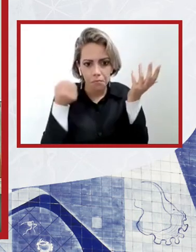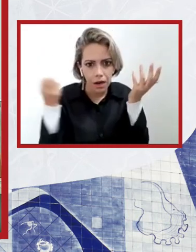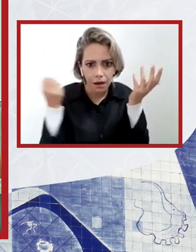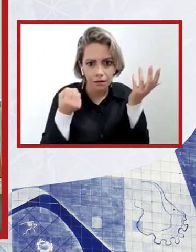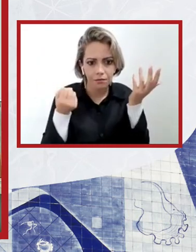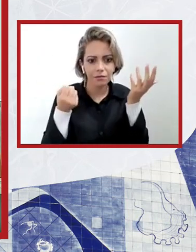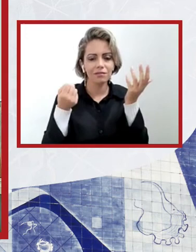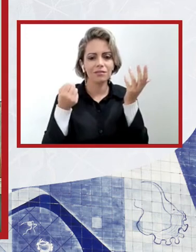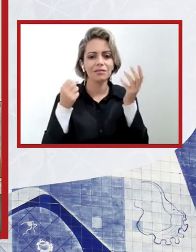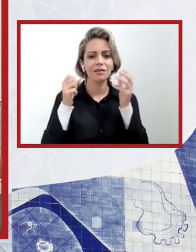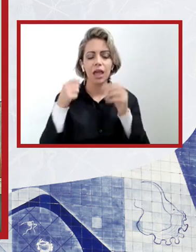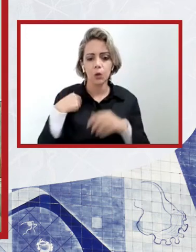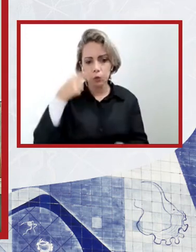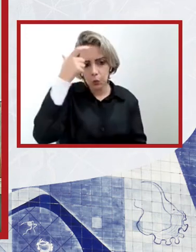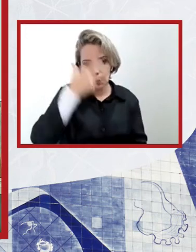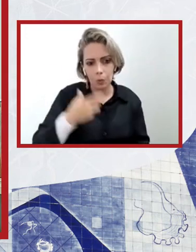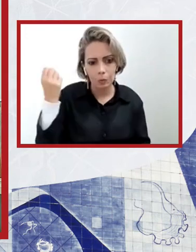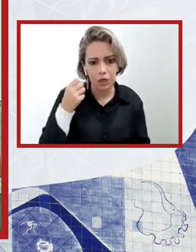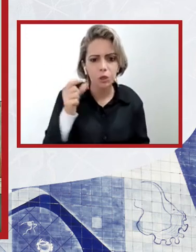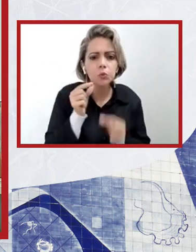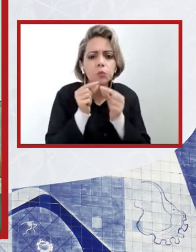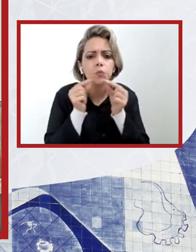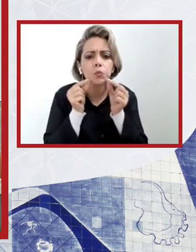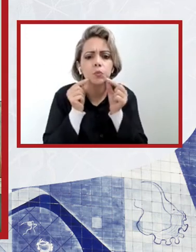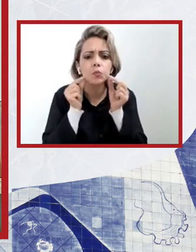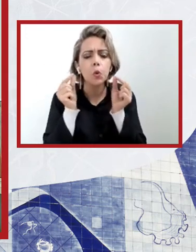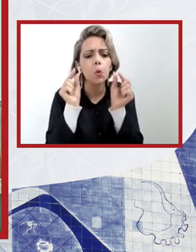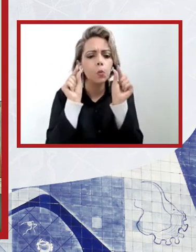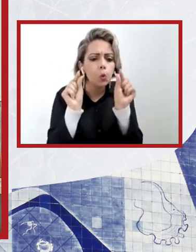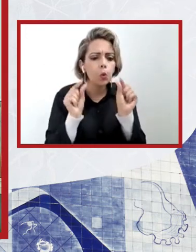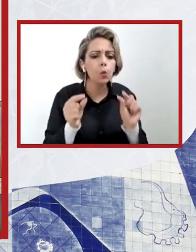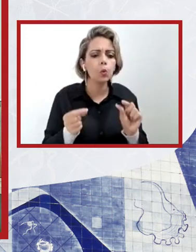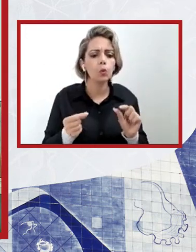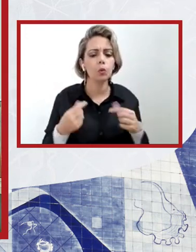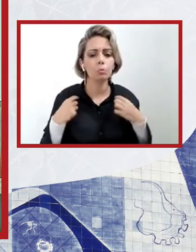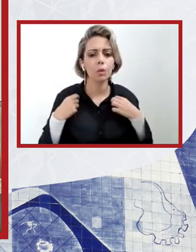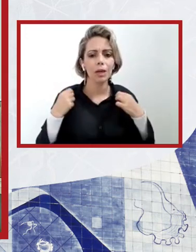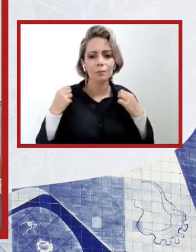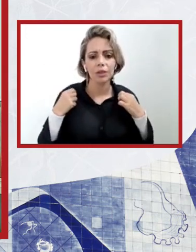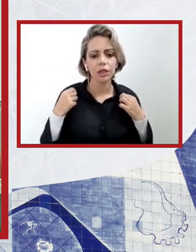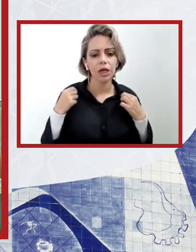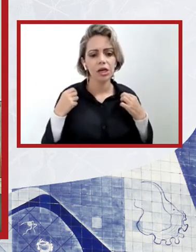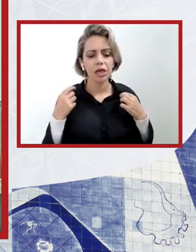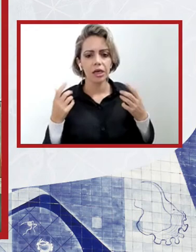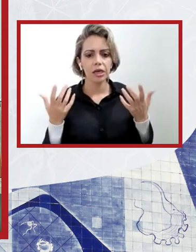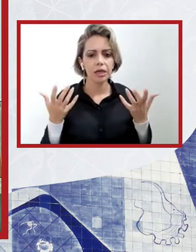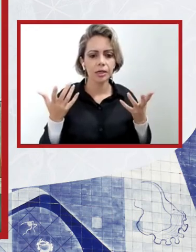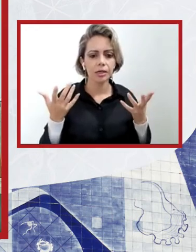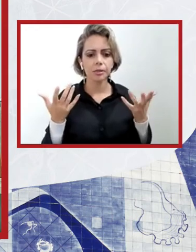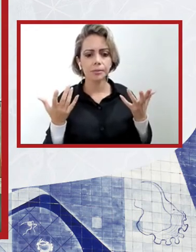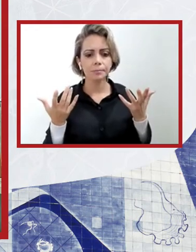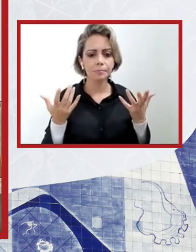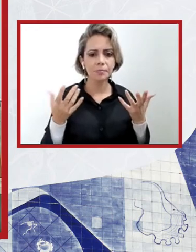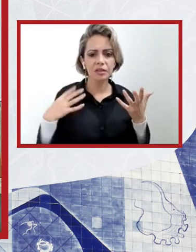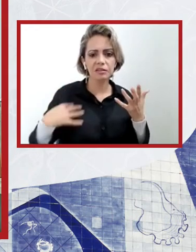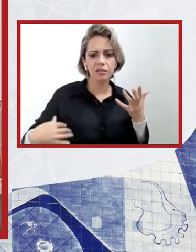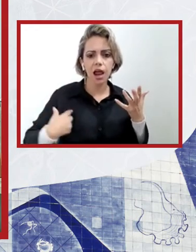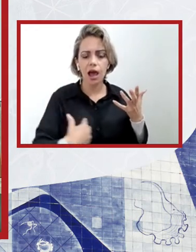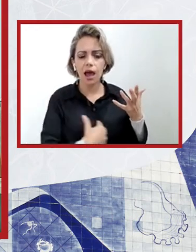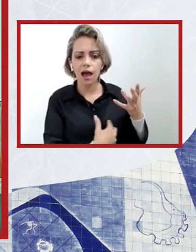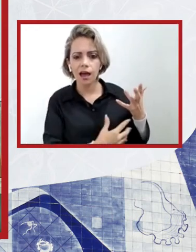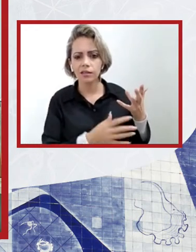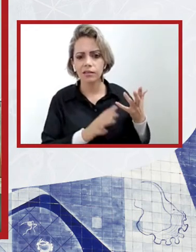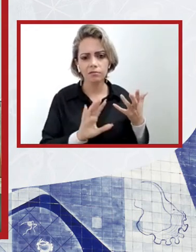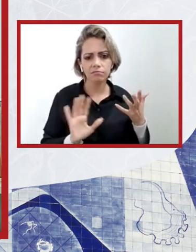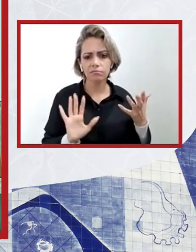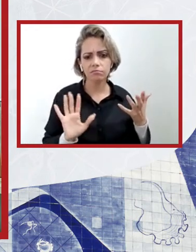branco, um pouco barbado, uma camisa, como é que eu vou dizer assim, meia listradinha. E é isso, eu não sou